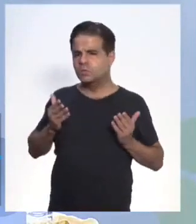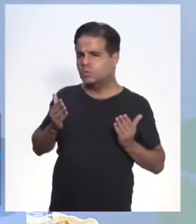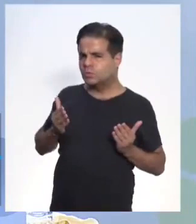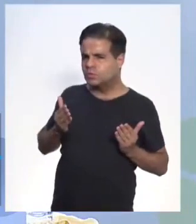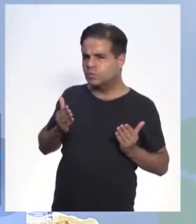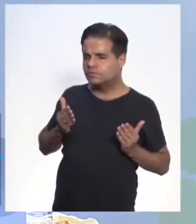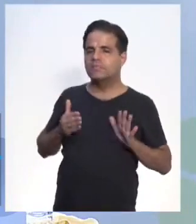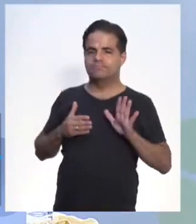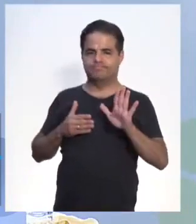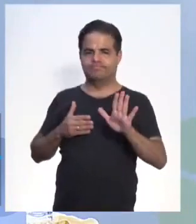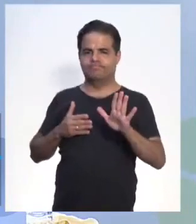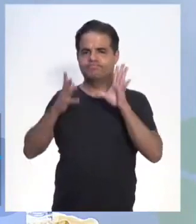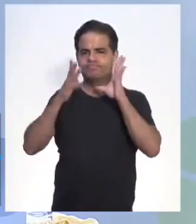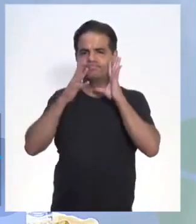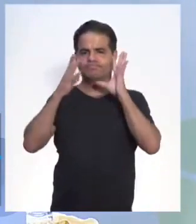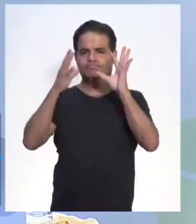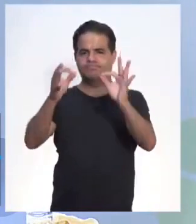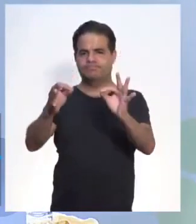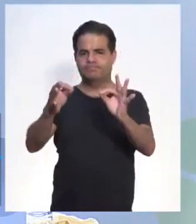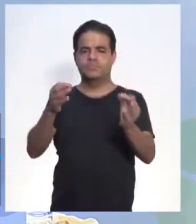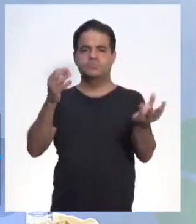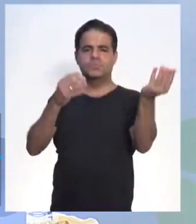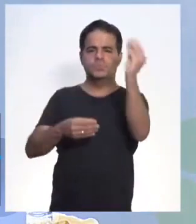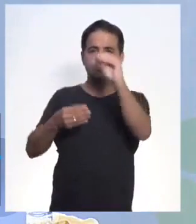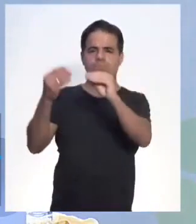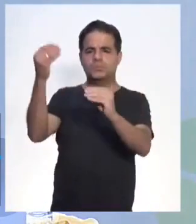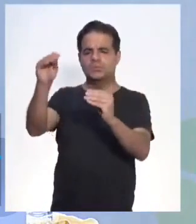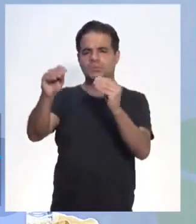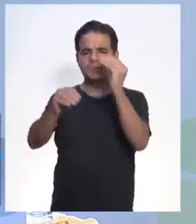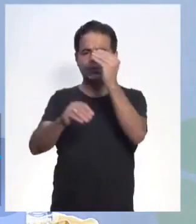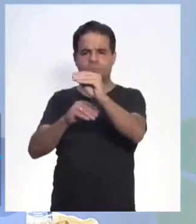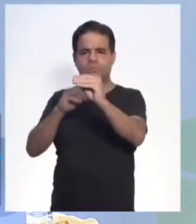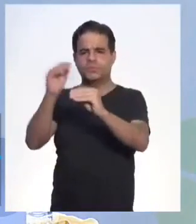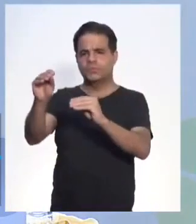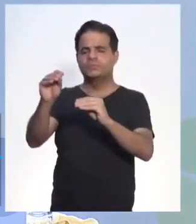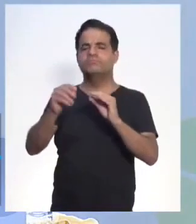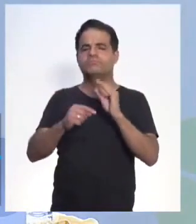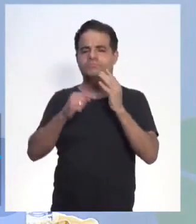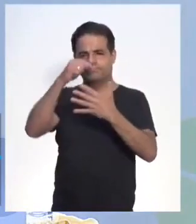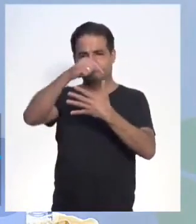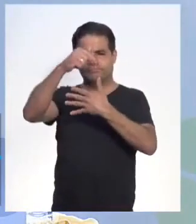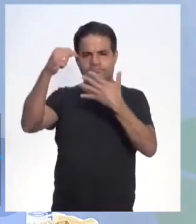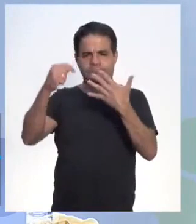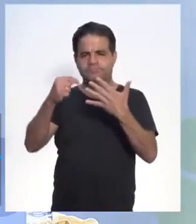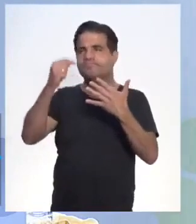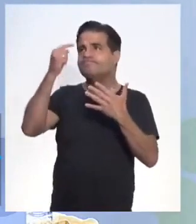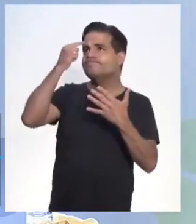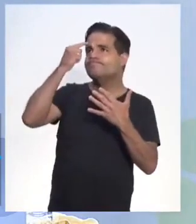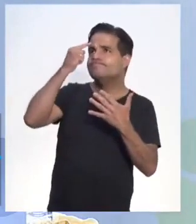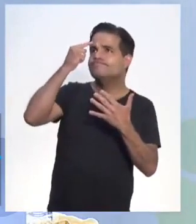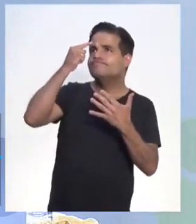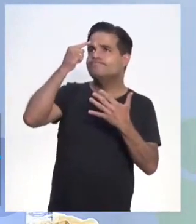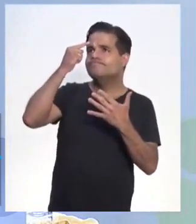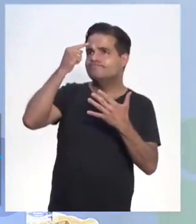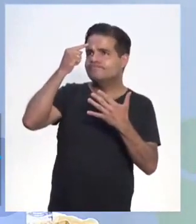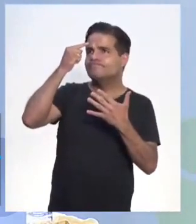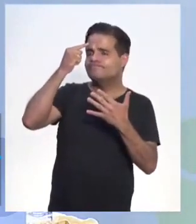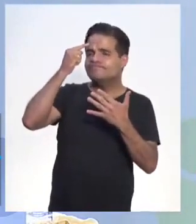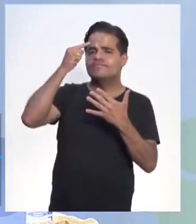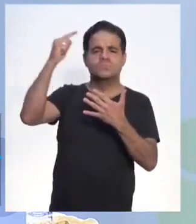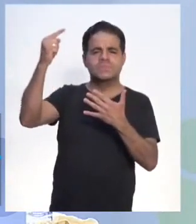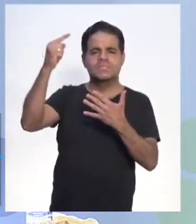dúvida, preste atenção como eu vou montar esse diagrama de árvore. Então, eu vou pensar nessa moeda, vou pensar